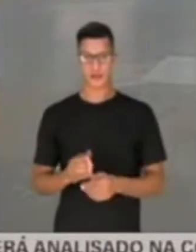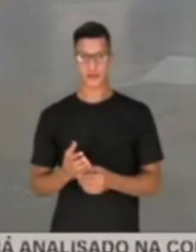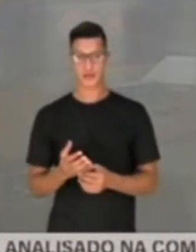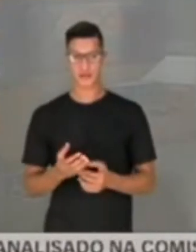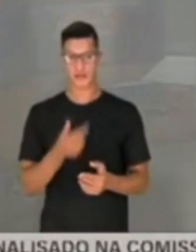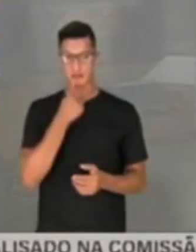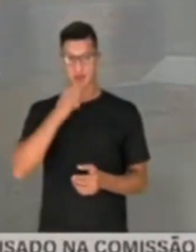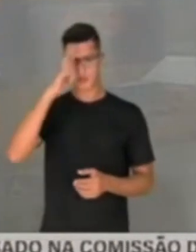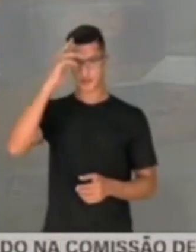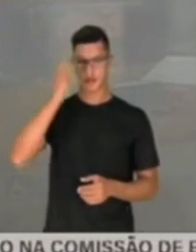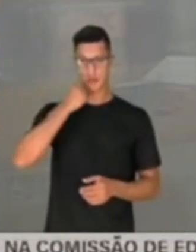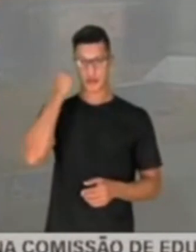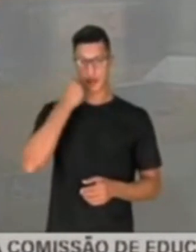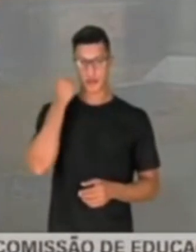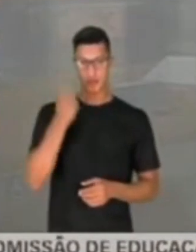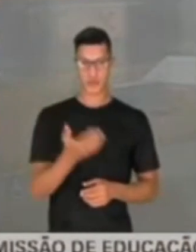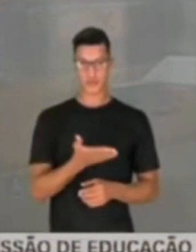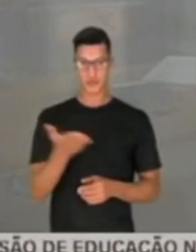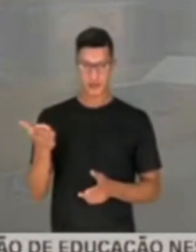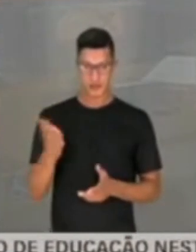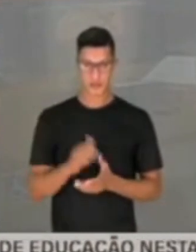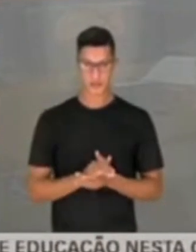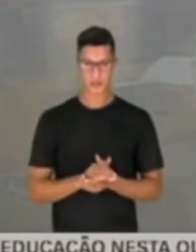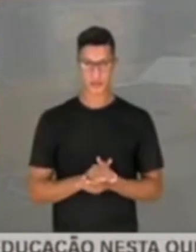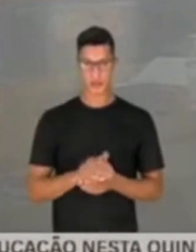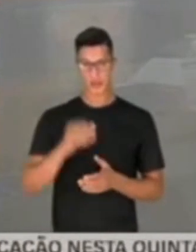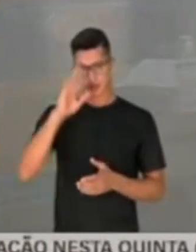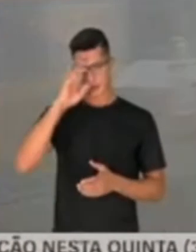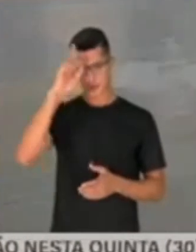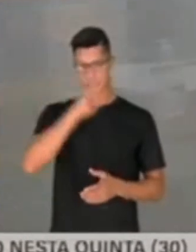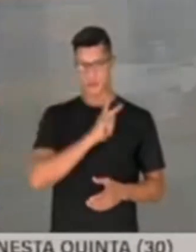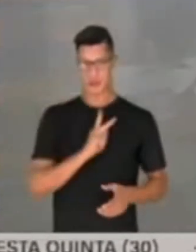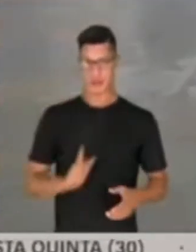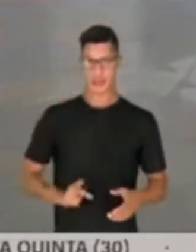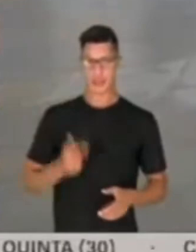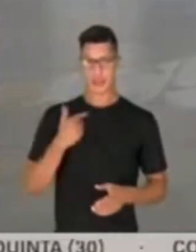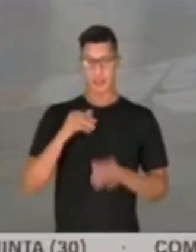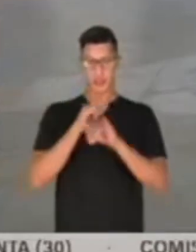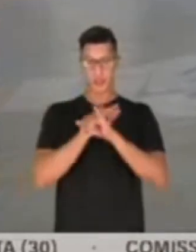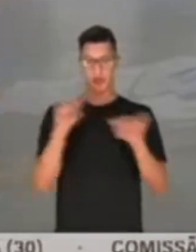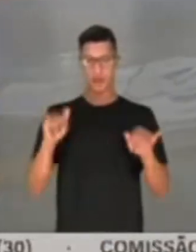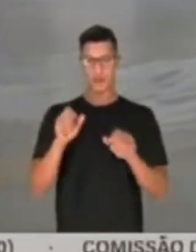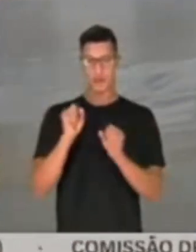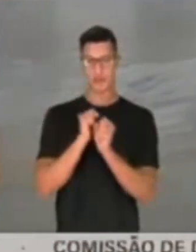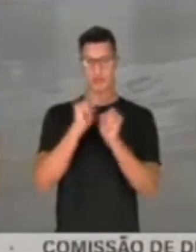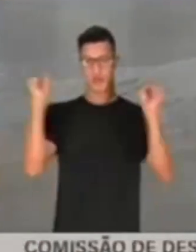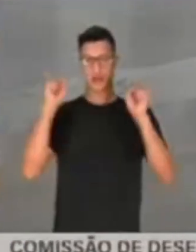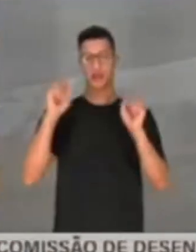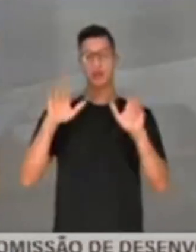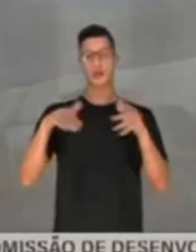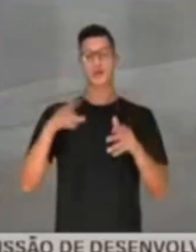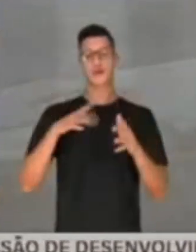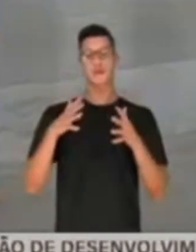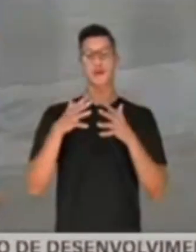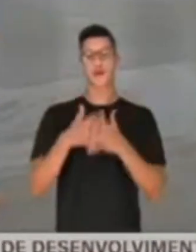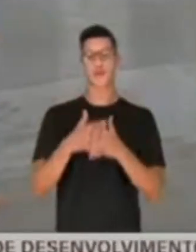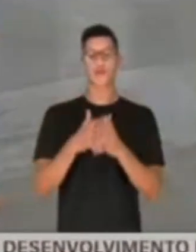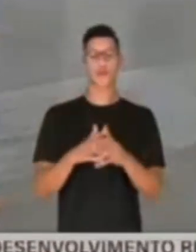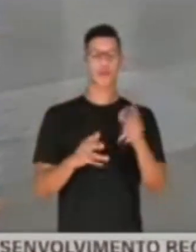senhoras senadoras, senhores senadores. Senhor presidente, eu confesso que de manhã, quando houve aquela